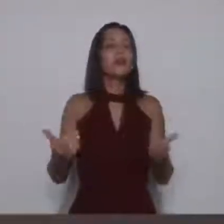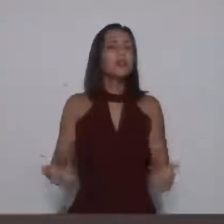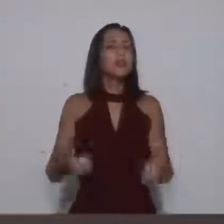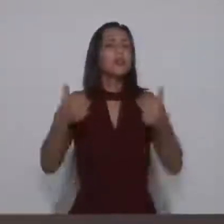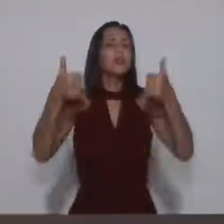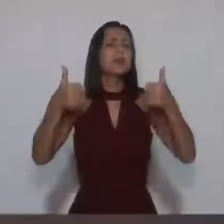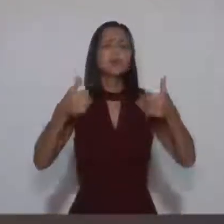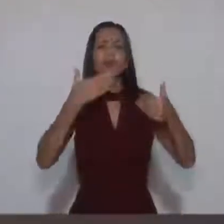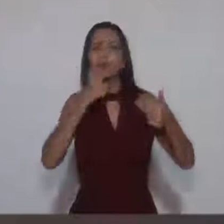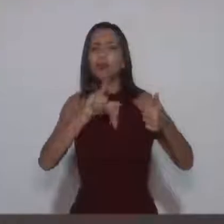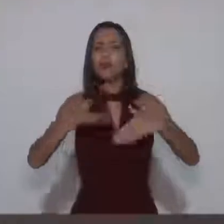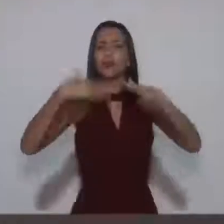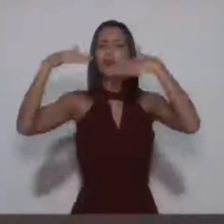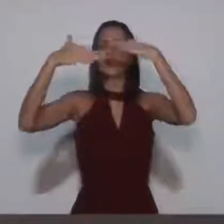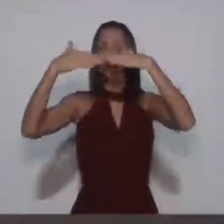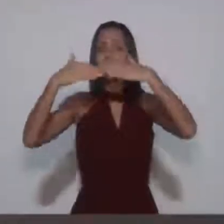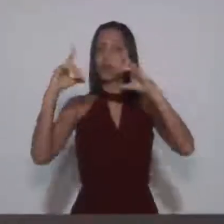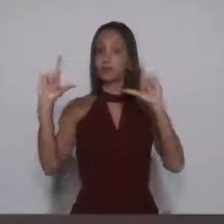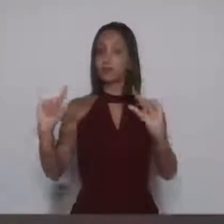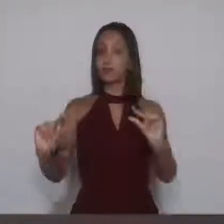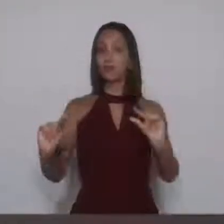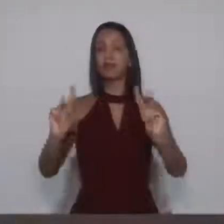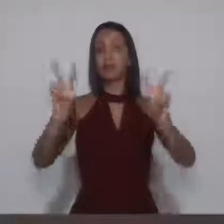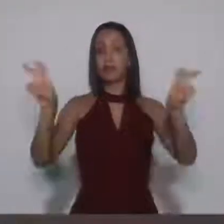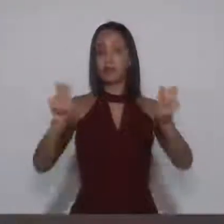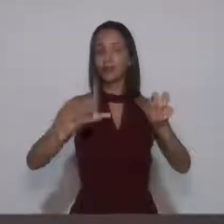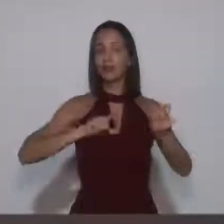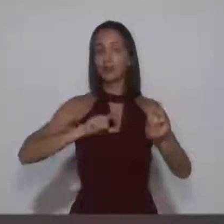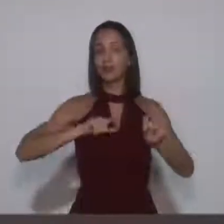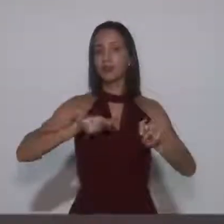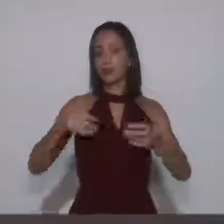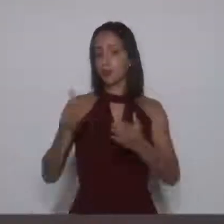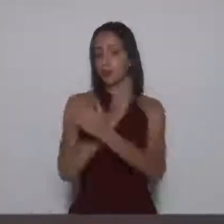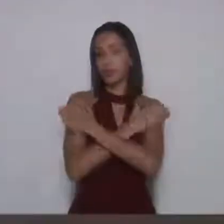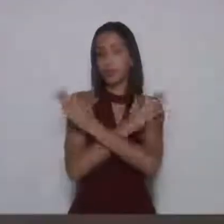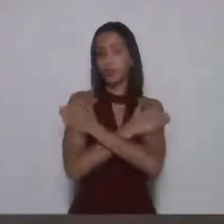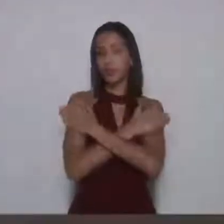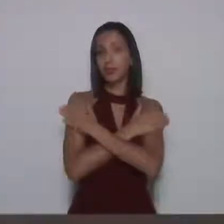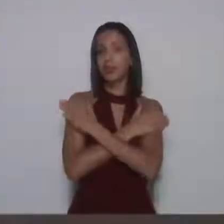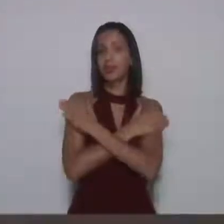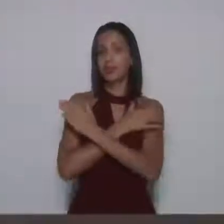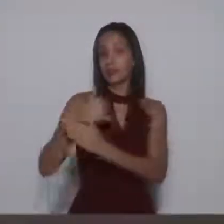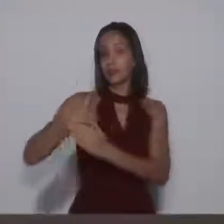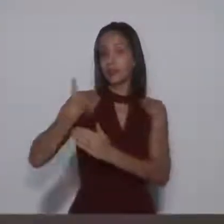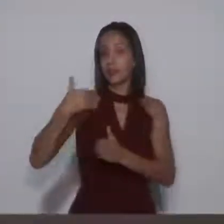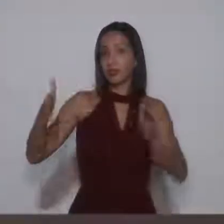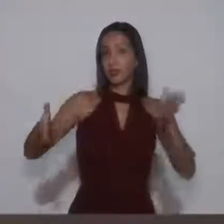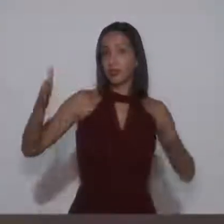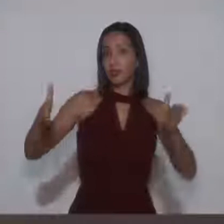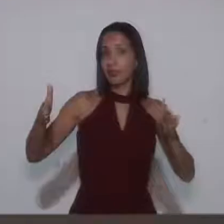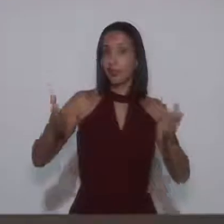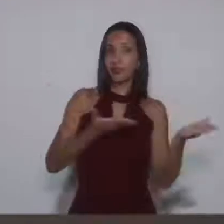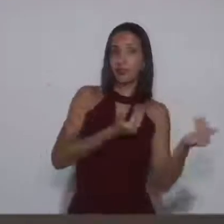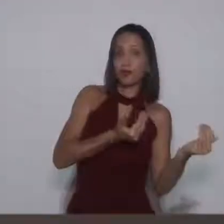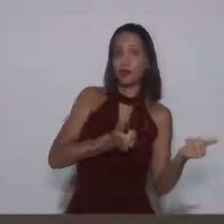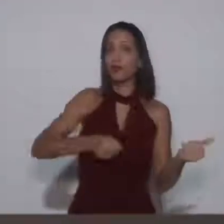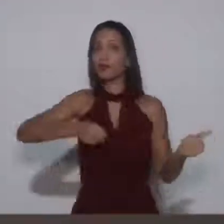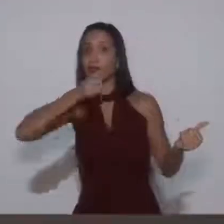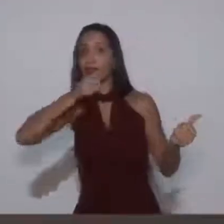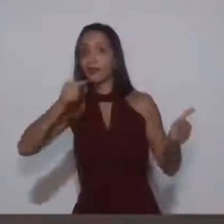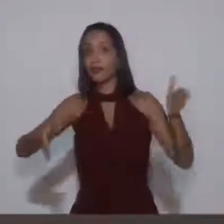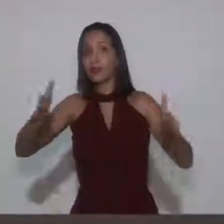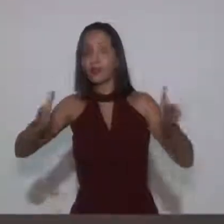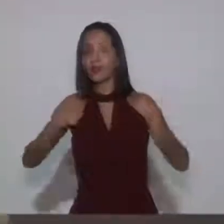você diminuir essa questão do desemprego. E aí, para mim, uma forma de pensar muito